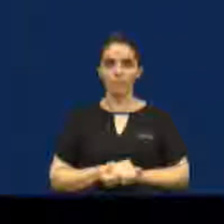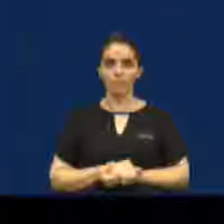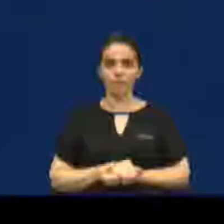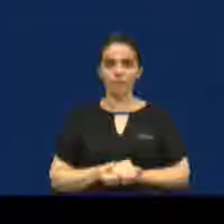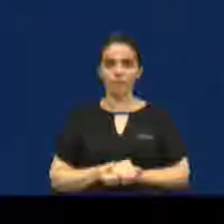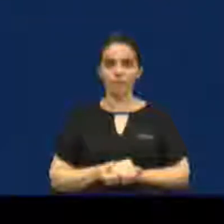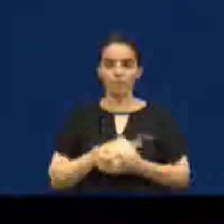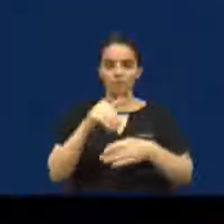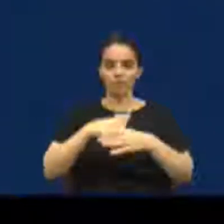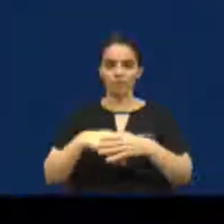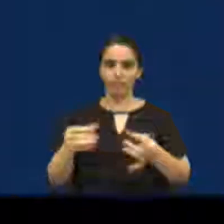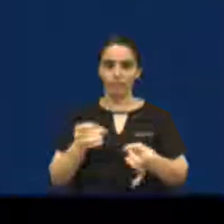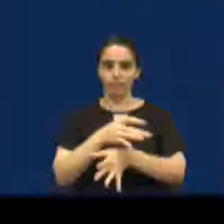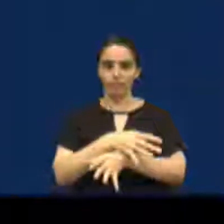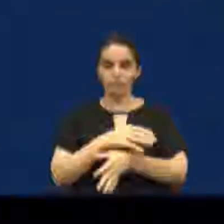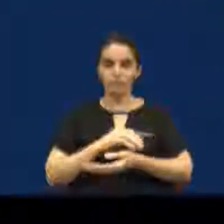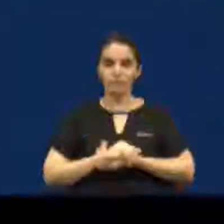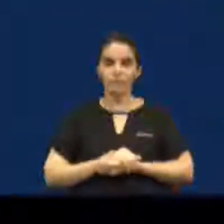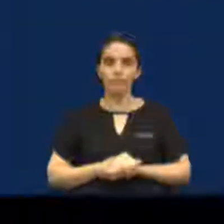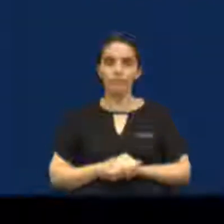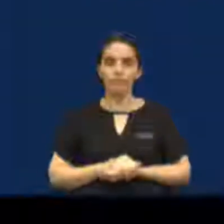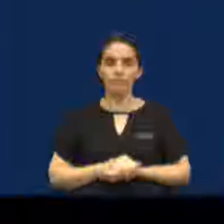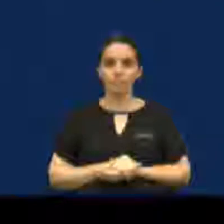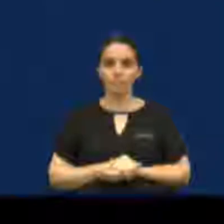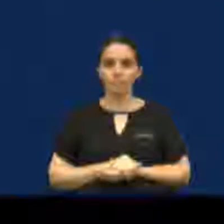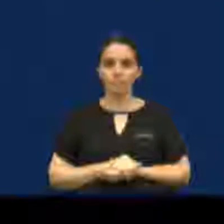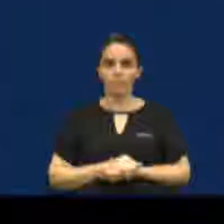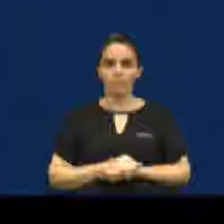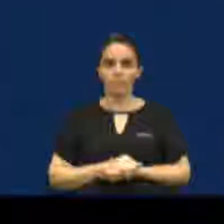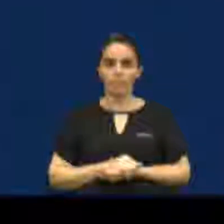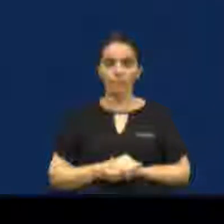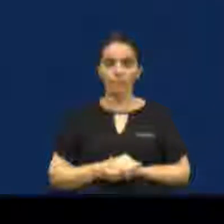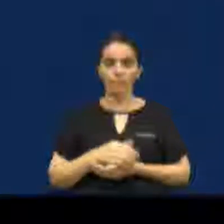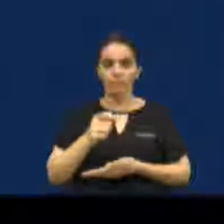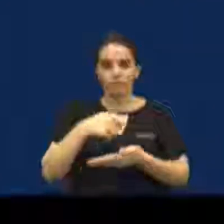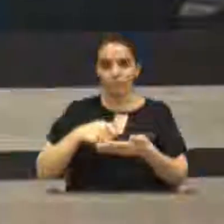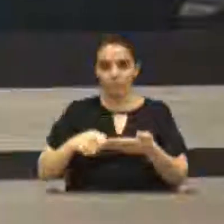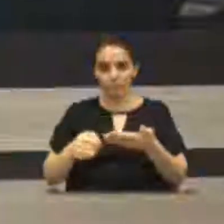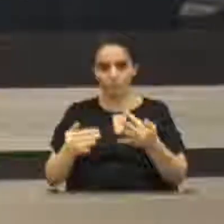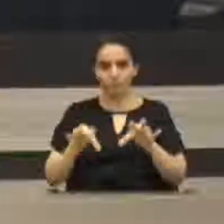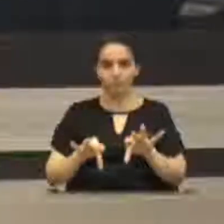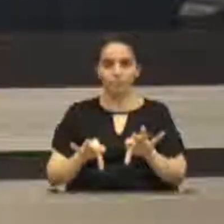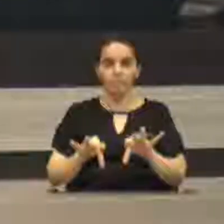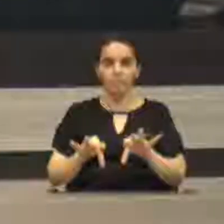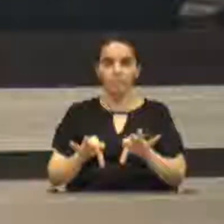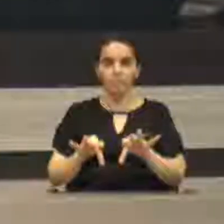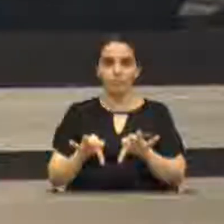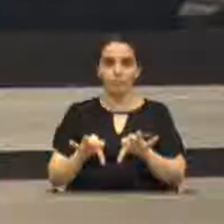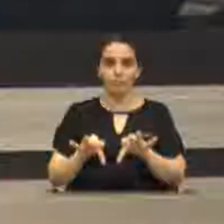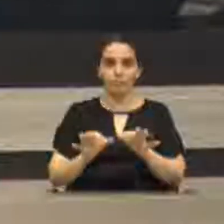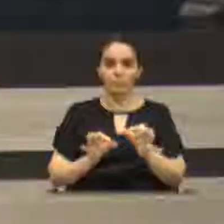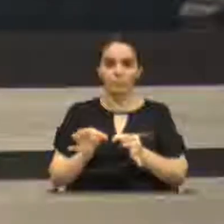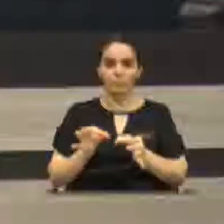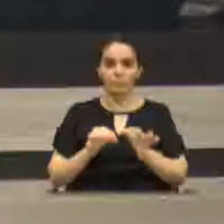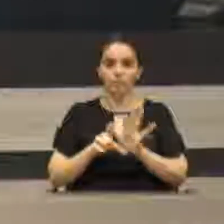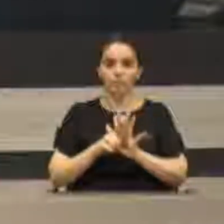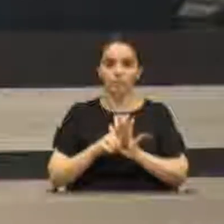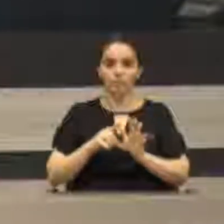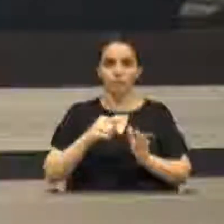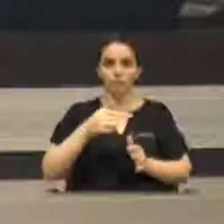Está encerrada a votação. Cala a boca do Wagner. Redação final do projeto de lei